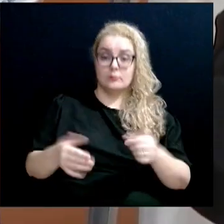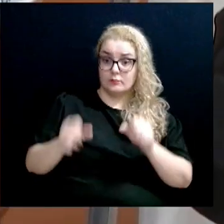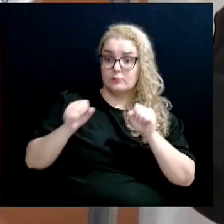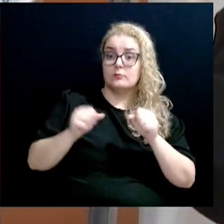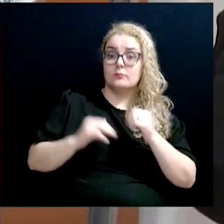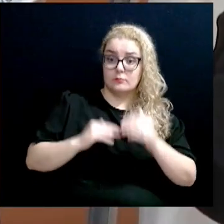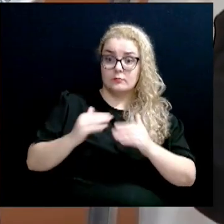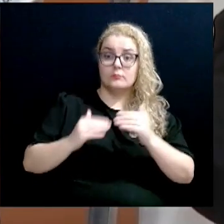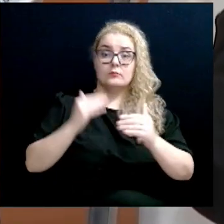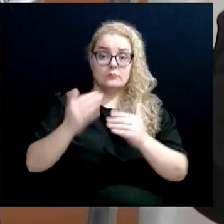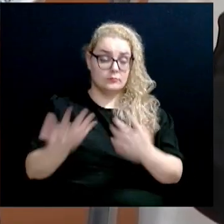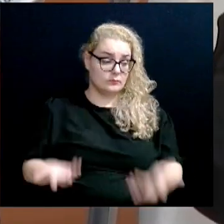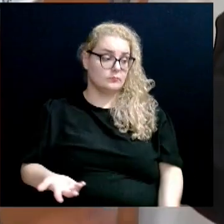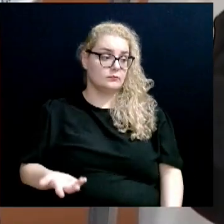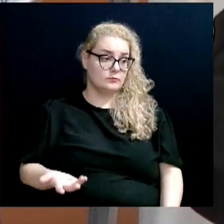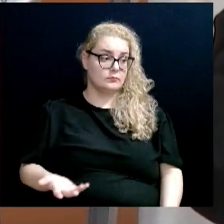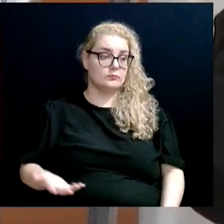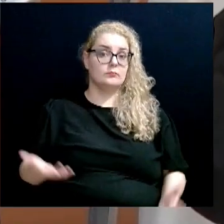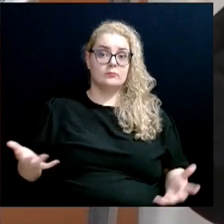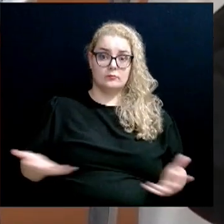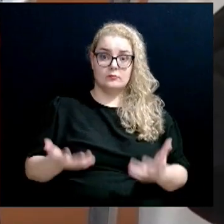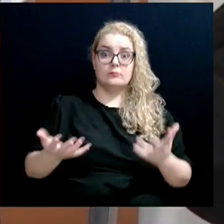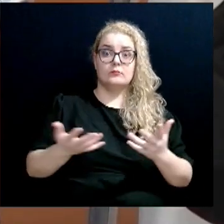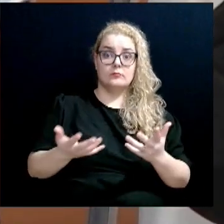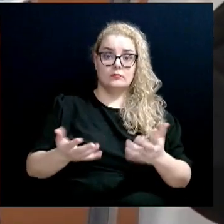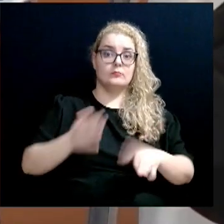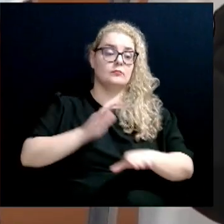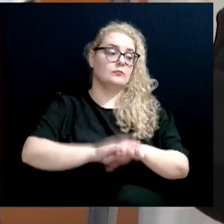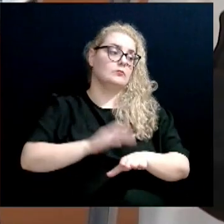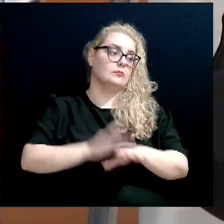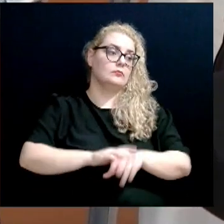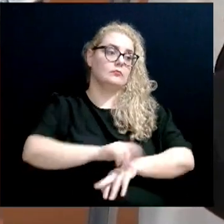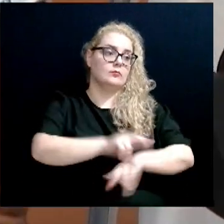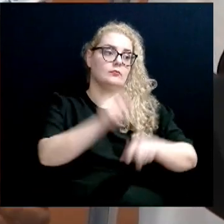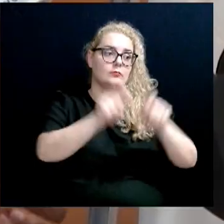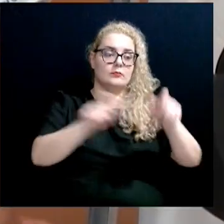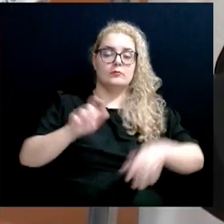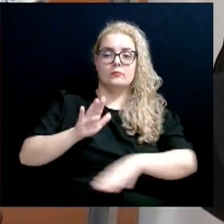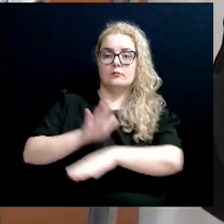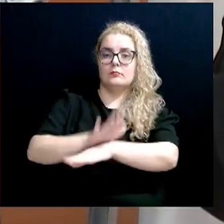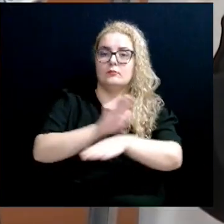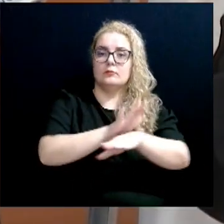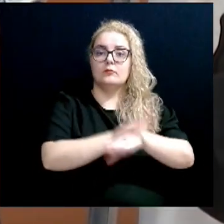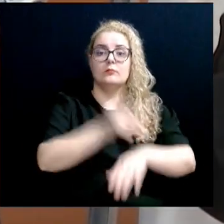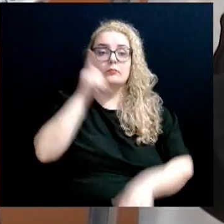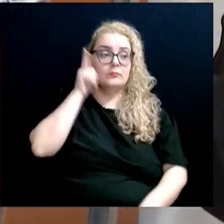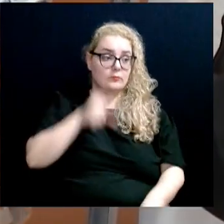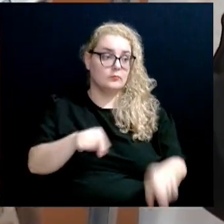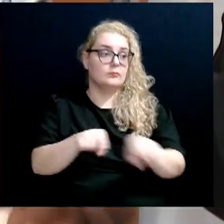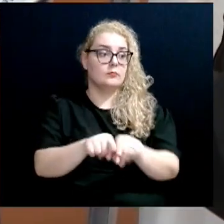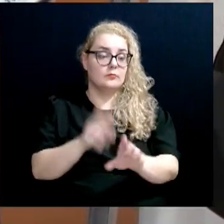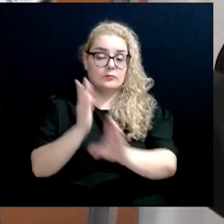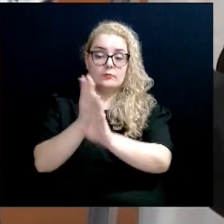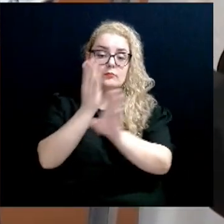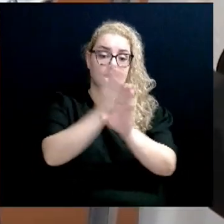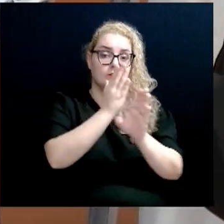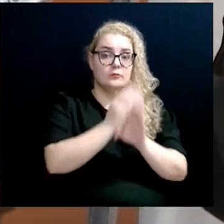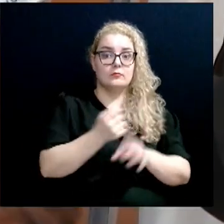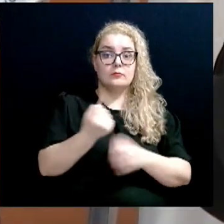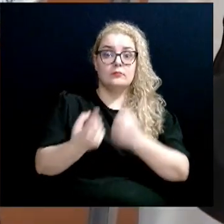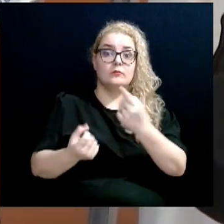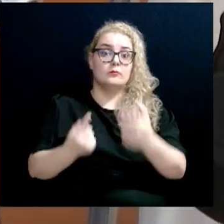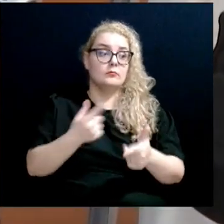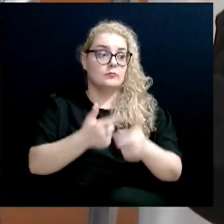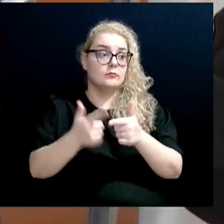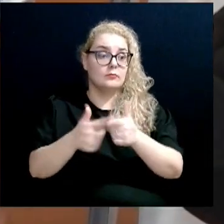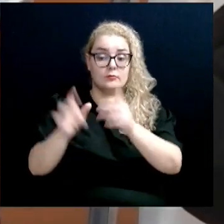essas iniciativas e ações a muitas mãos. Porque aí a gente consegue também descobrir se há problemas específicos em